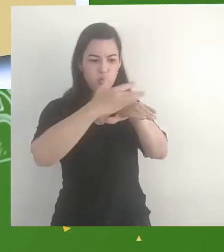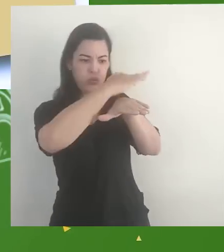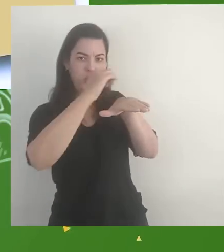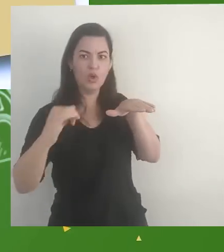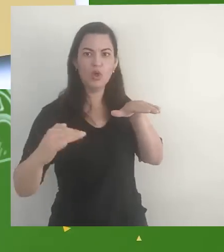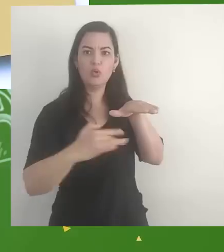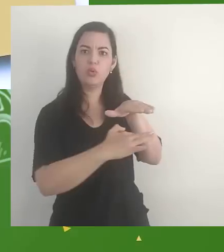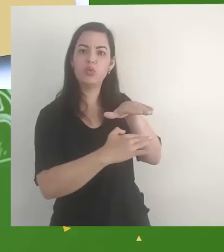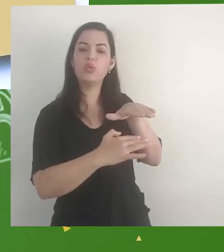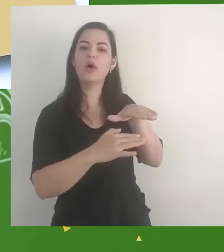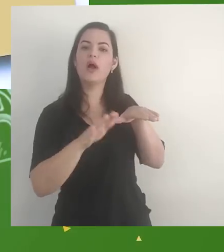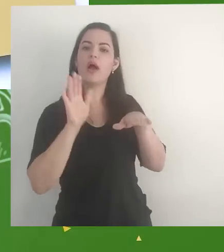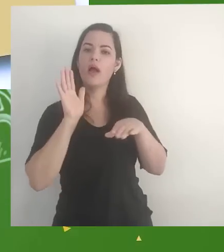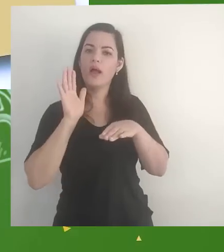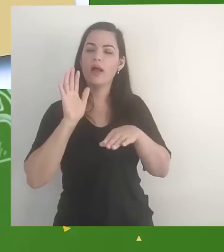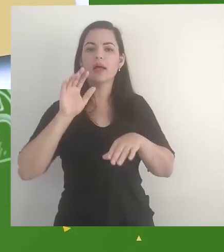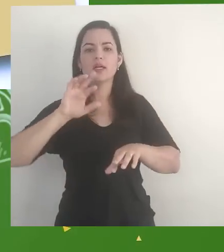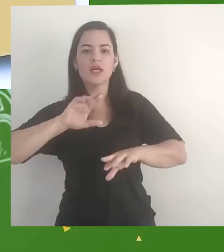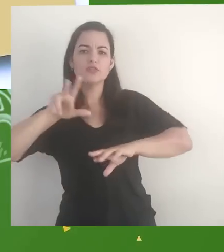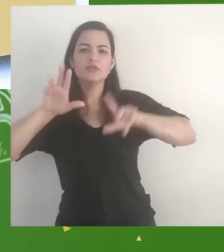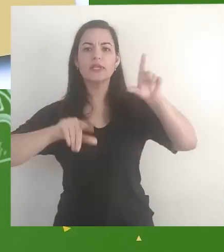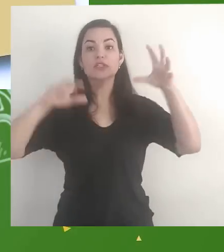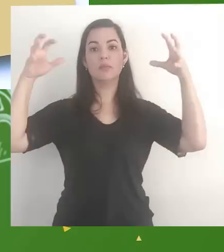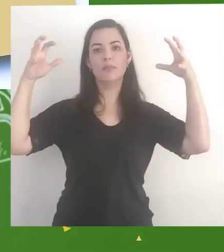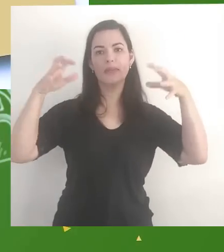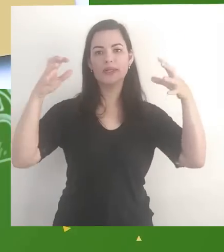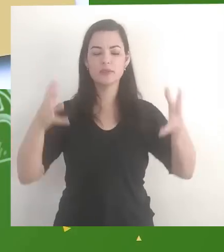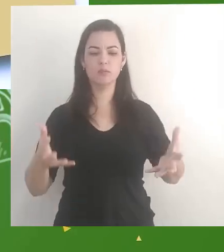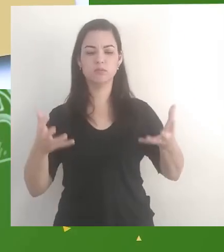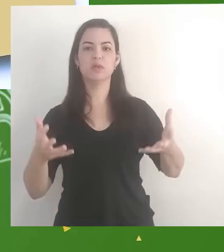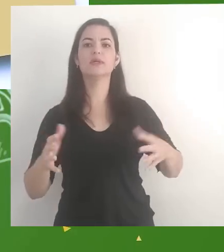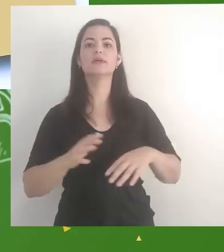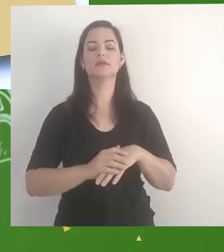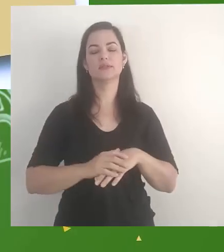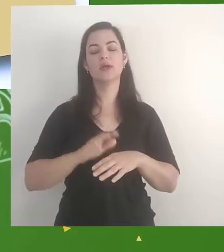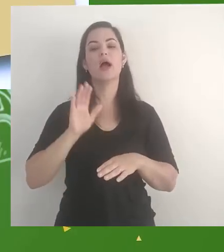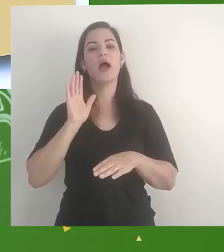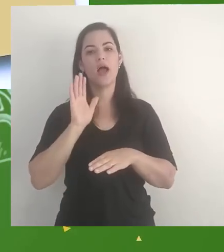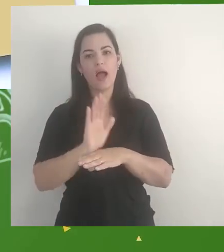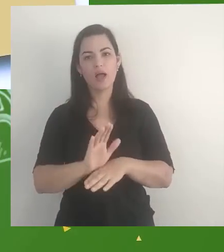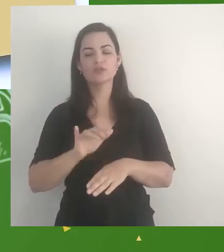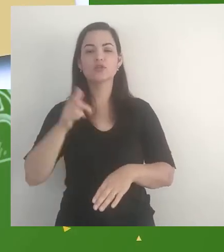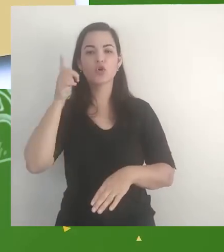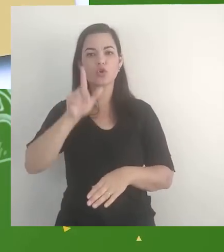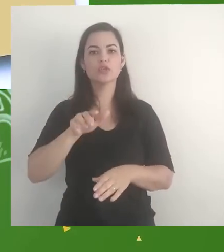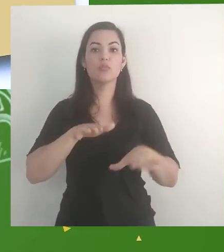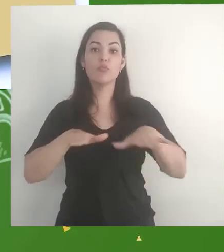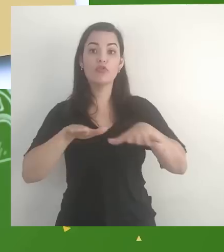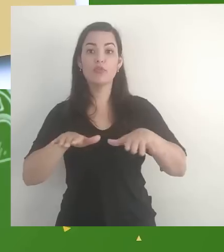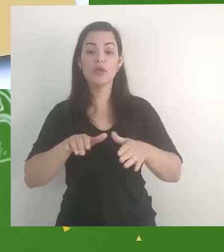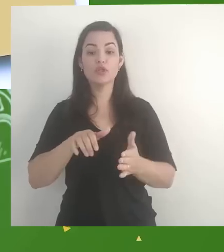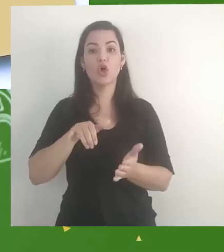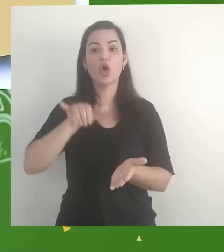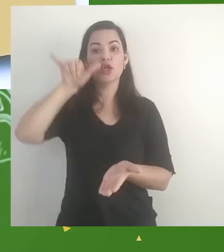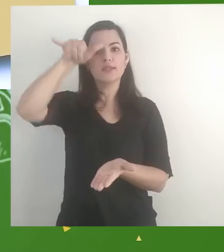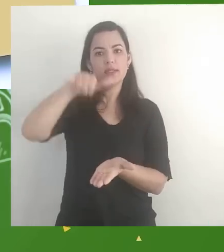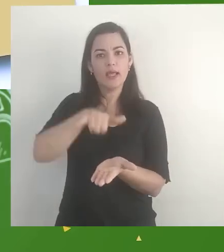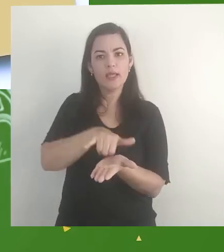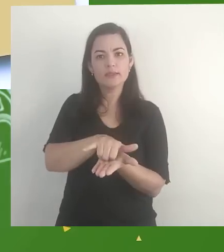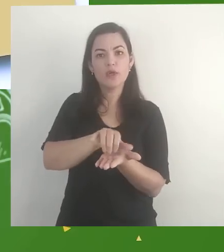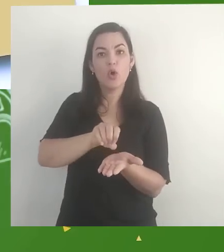voo. E então é por isso que, para movimentar o avião descendo ou subindo, os pilotos mexem